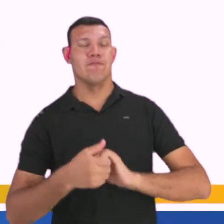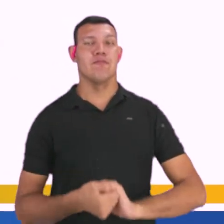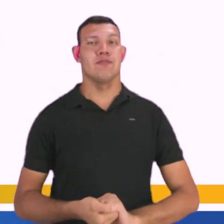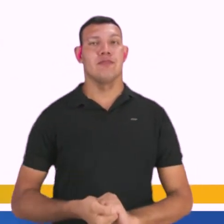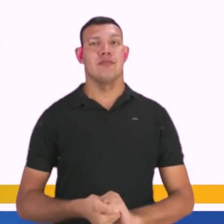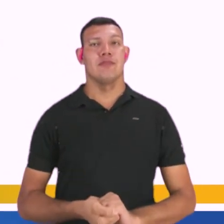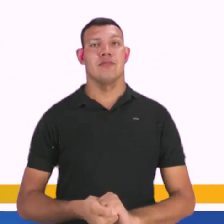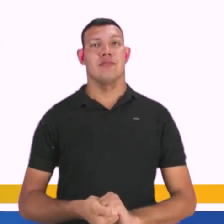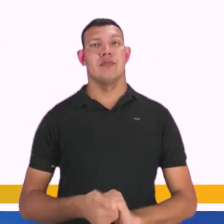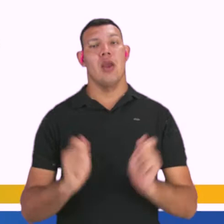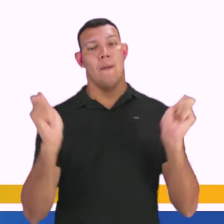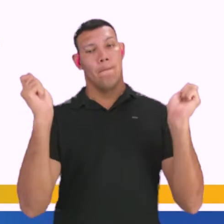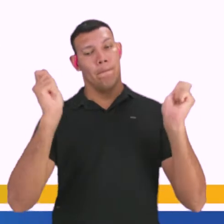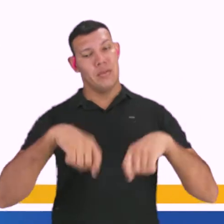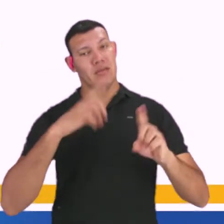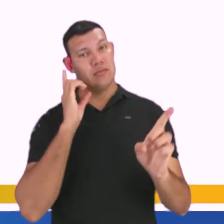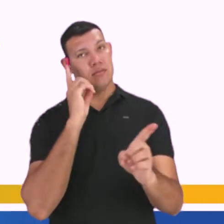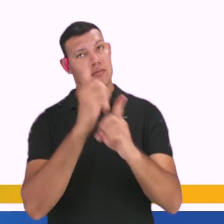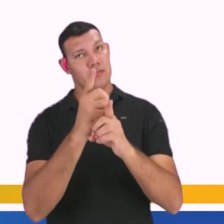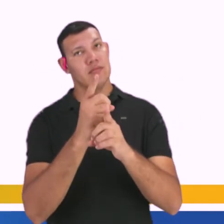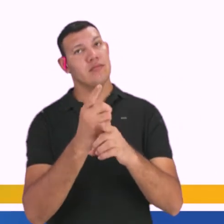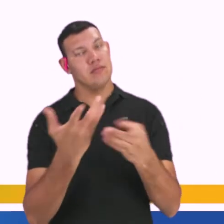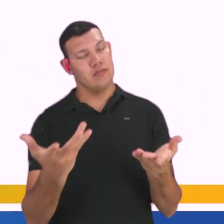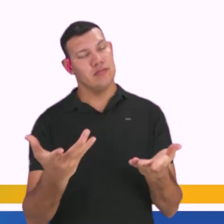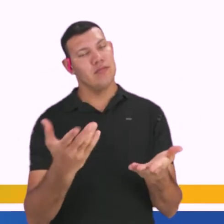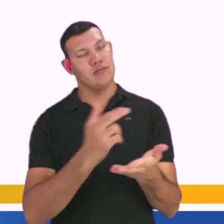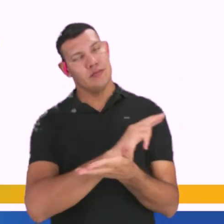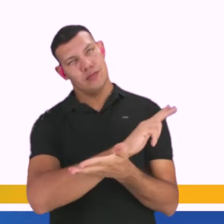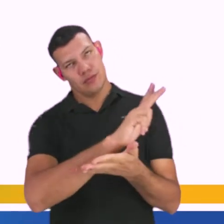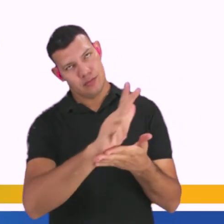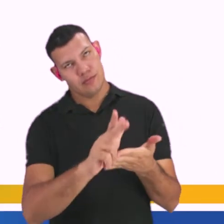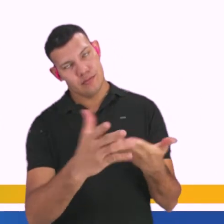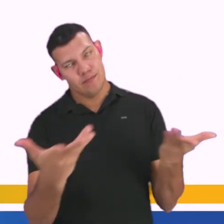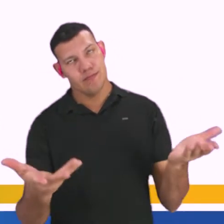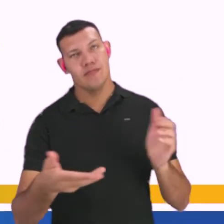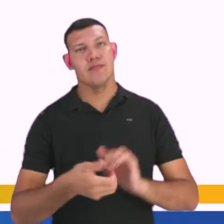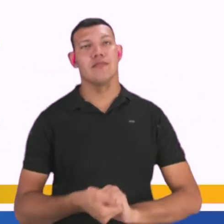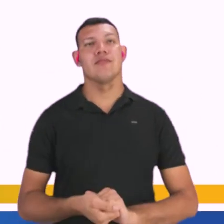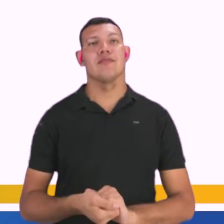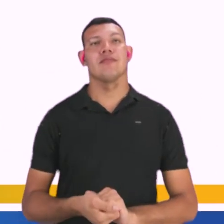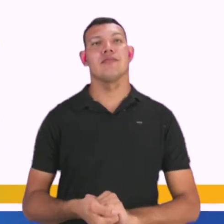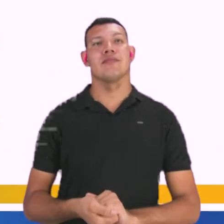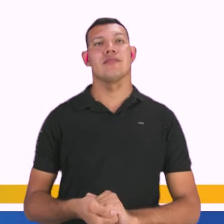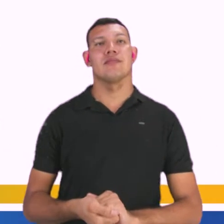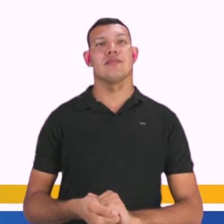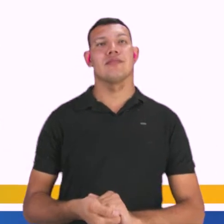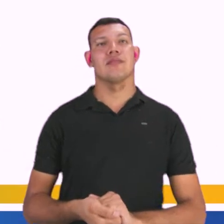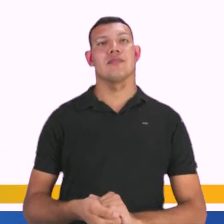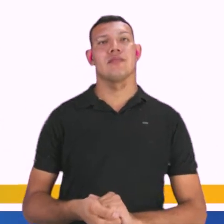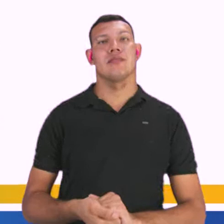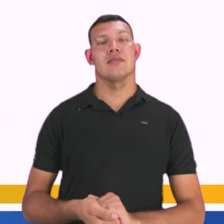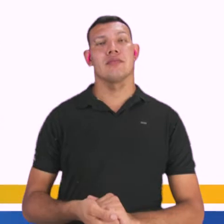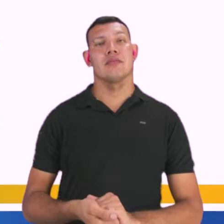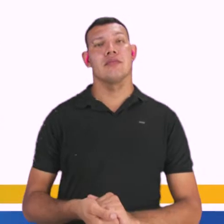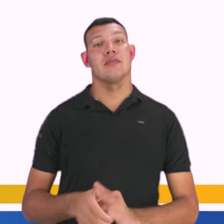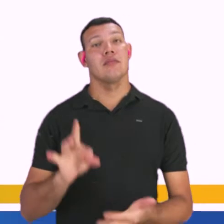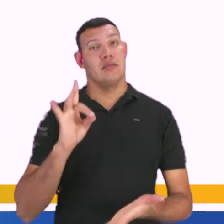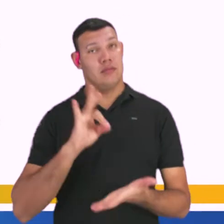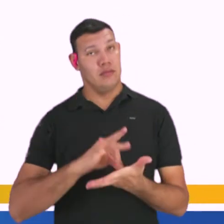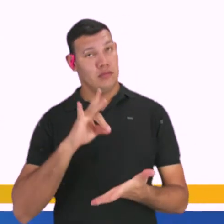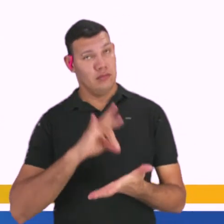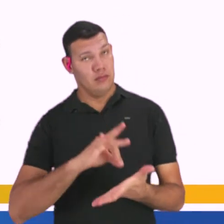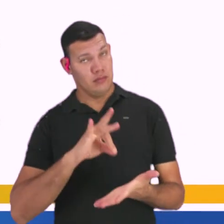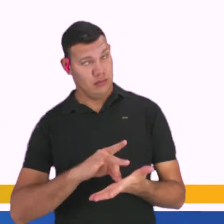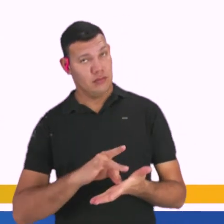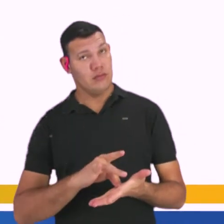solução se vai ser possível encontrá-la coisas dessa desse tipo tudo bem É de fato quando